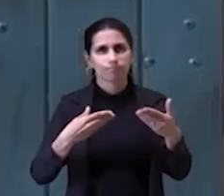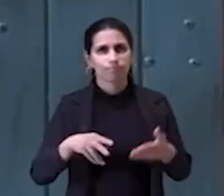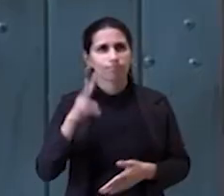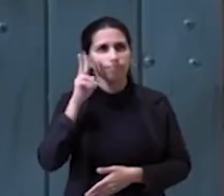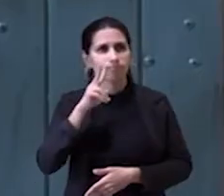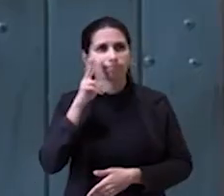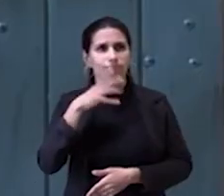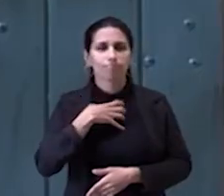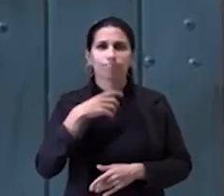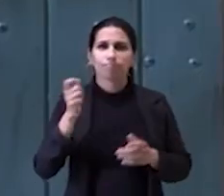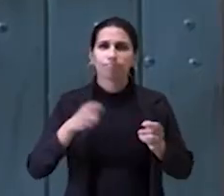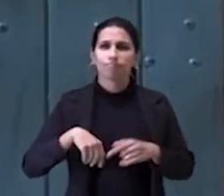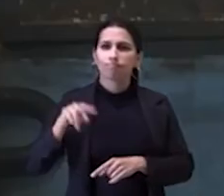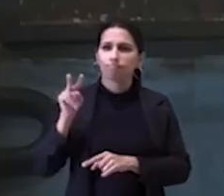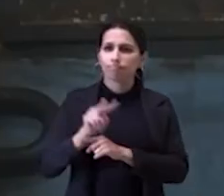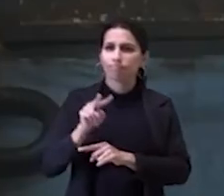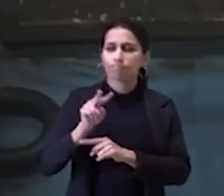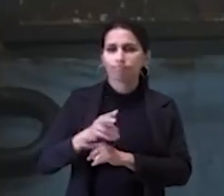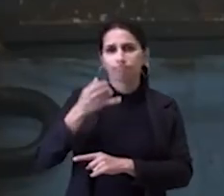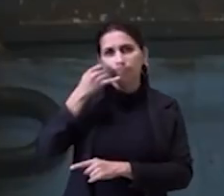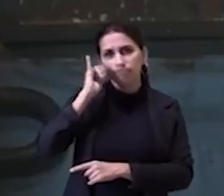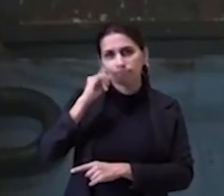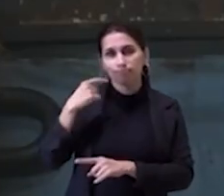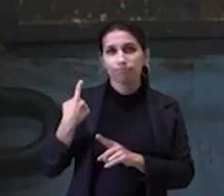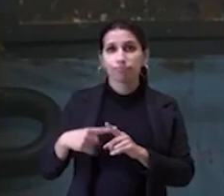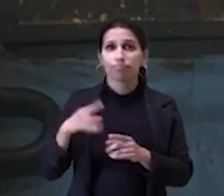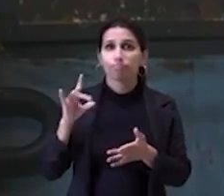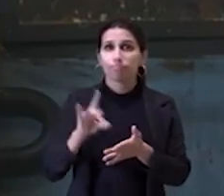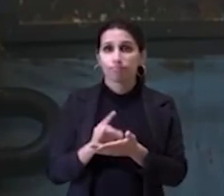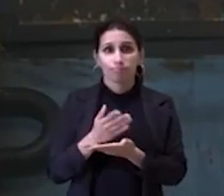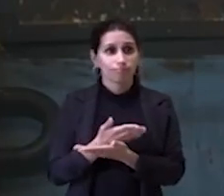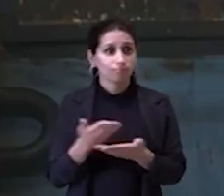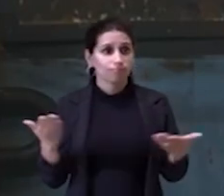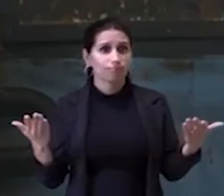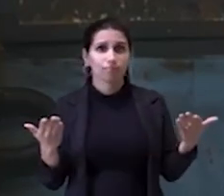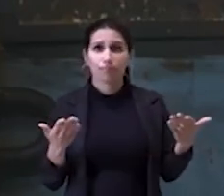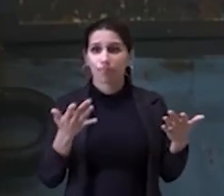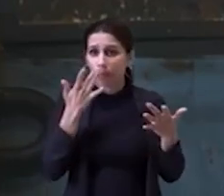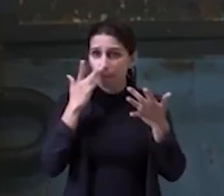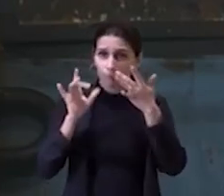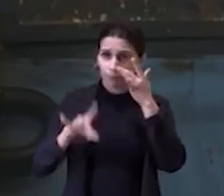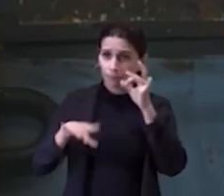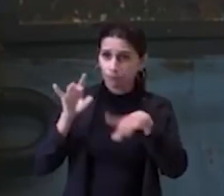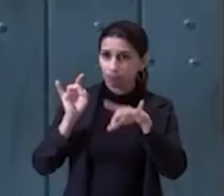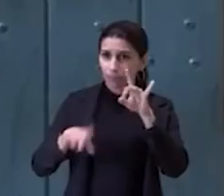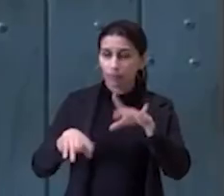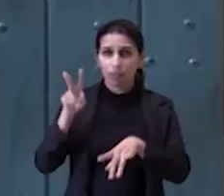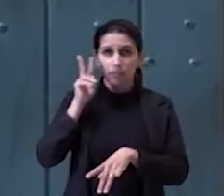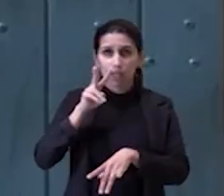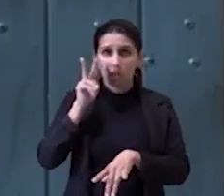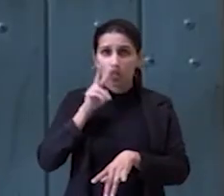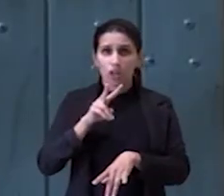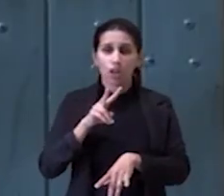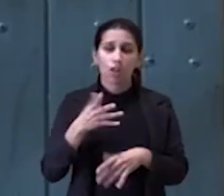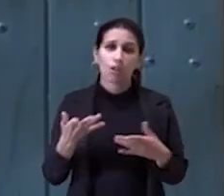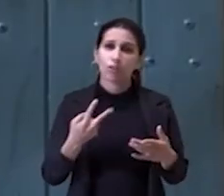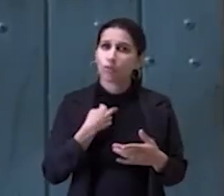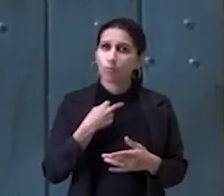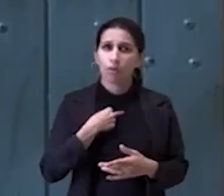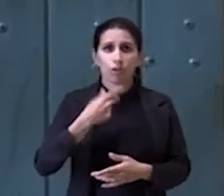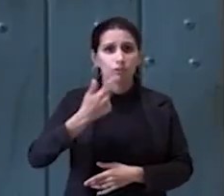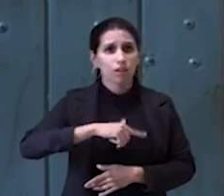prevenir porque efetivamente as nações que ignoram a sua história se arriscam a repetir as suas tragédias